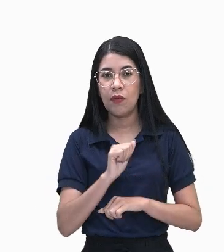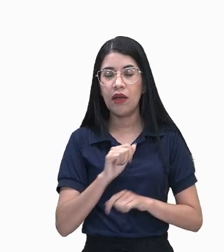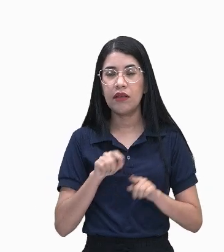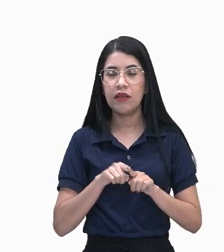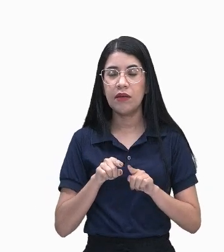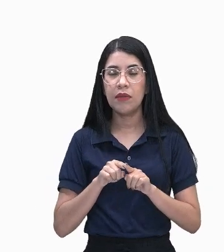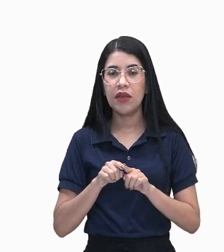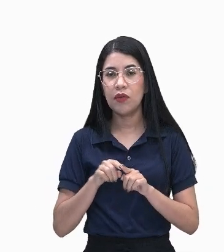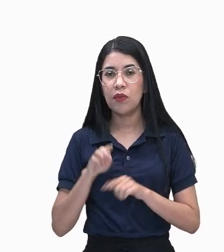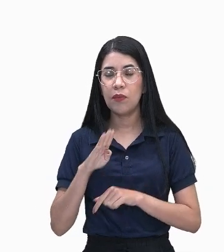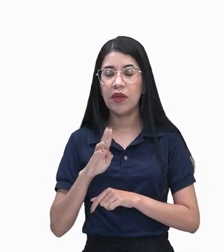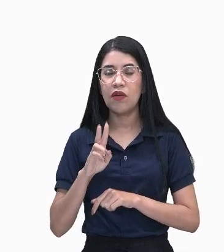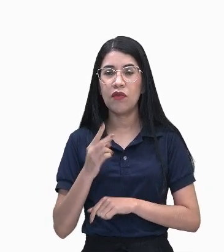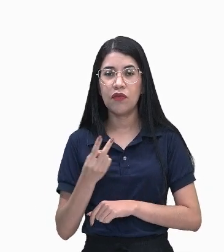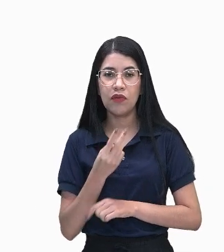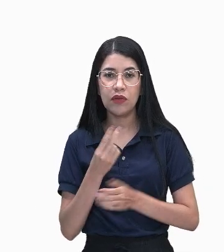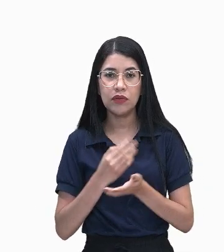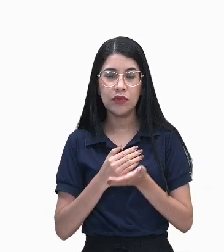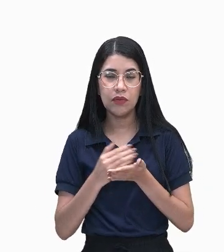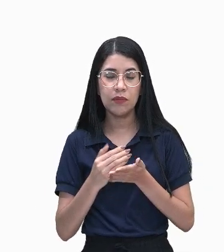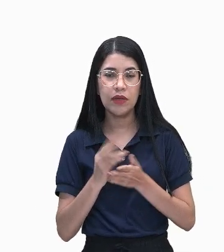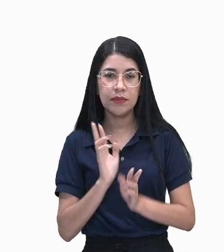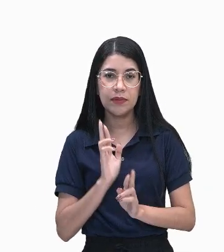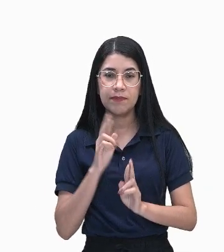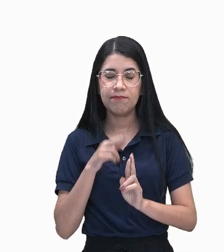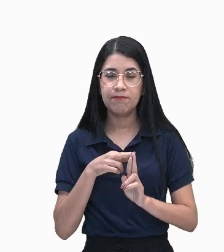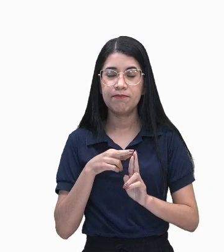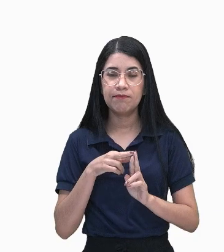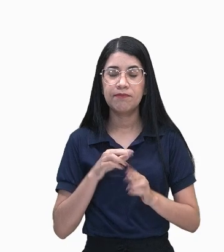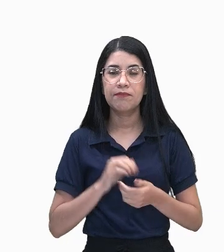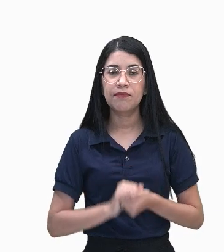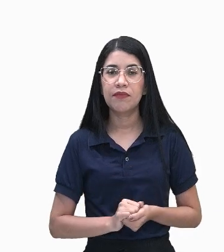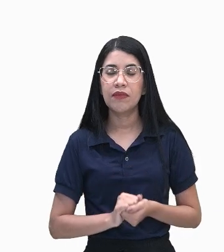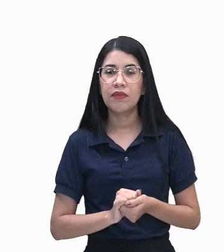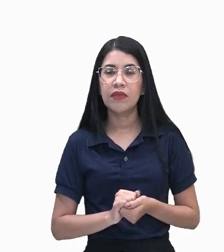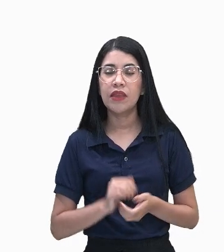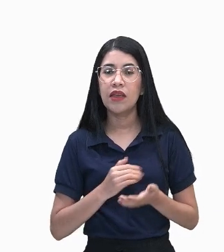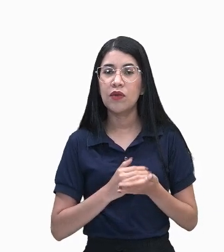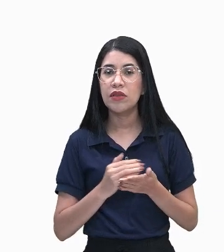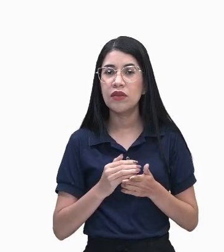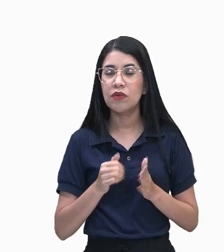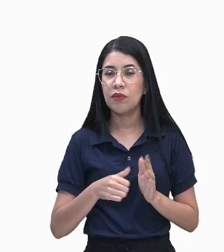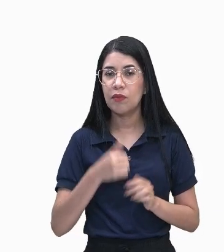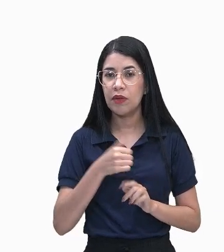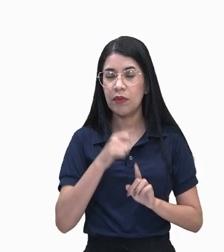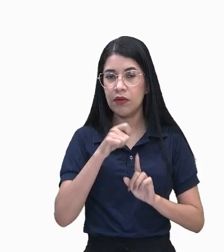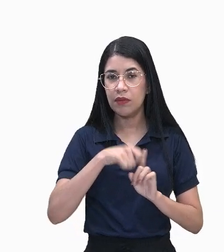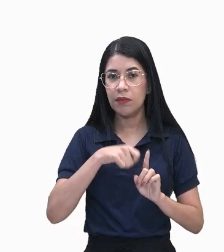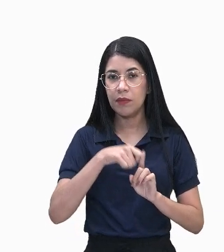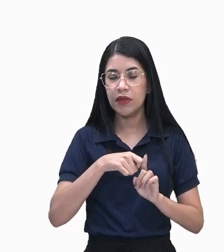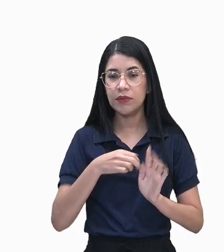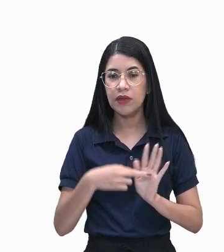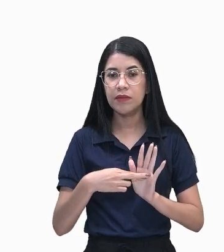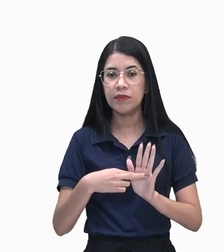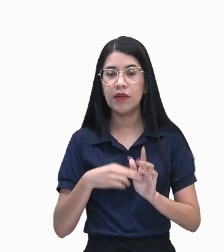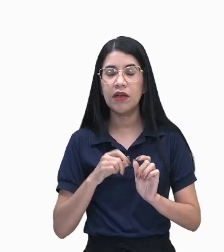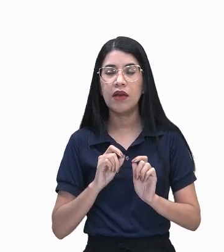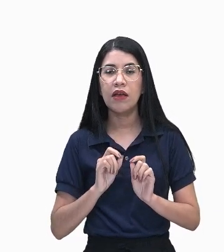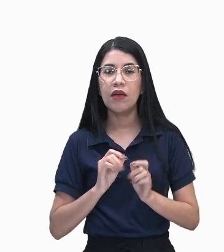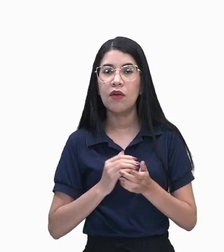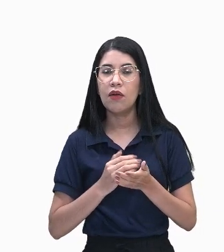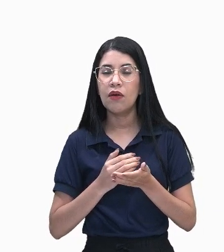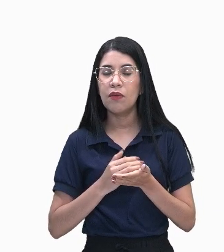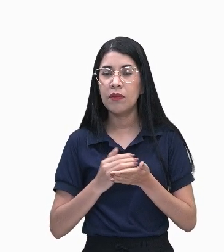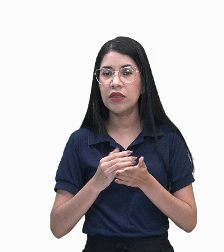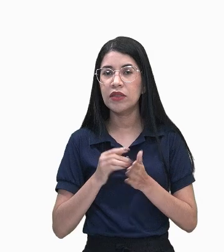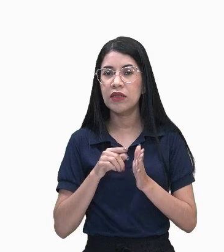fixo, um valor inicial, o valor de referência. Isso é o valor que aconteceu lá no primeiro mês. O B vai representar o valor onde começou a pesquisa,